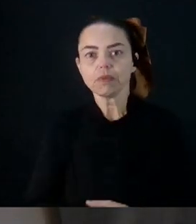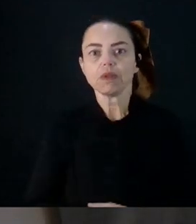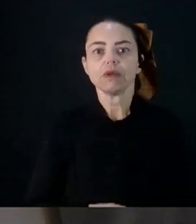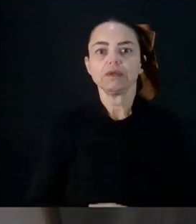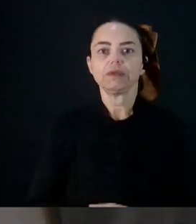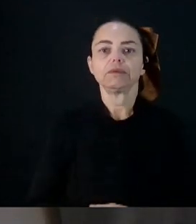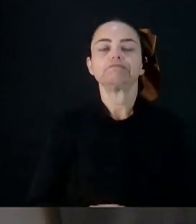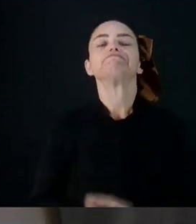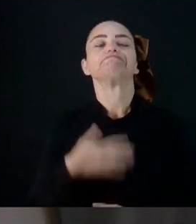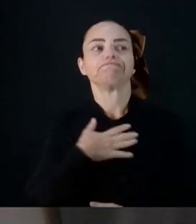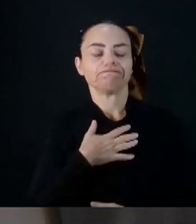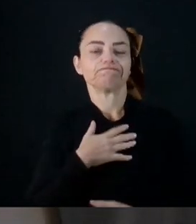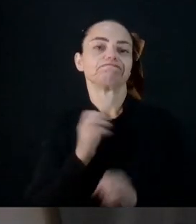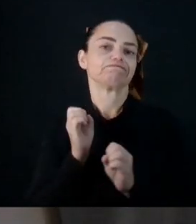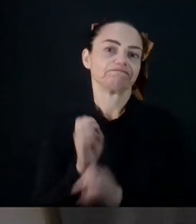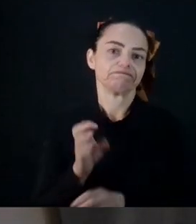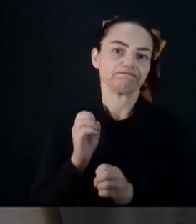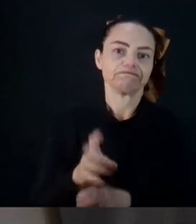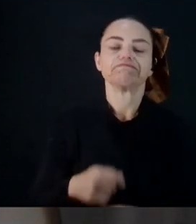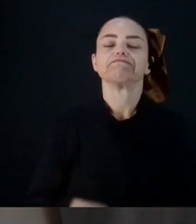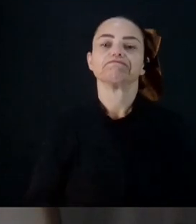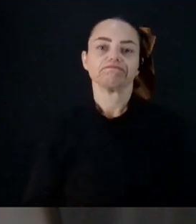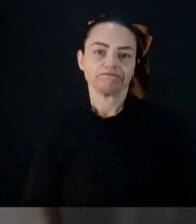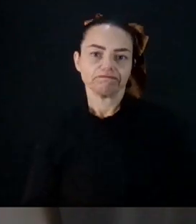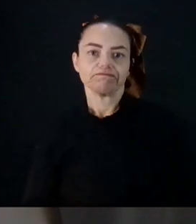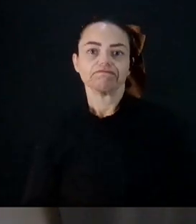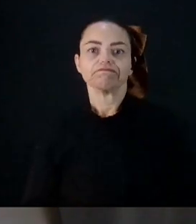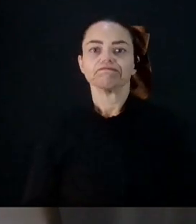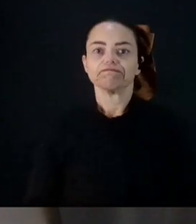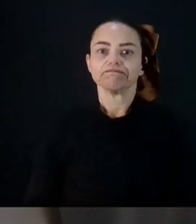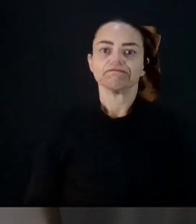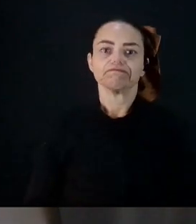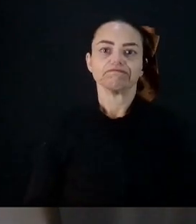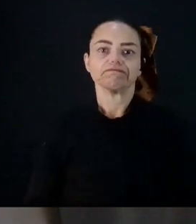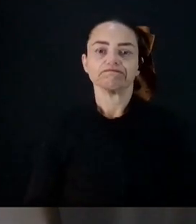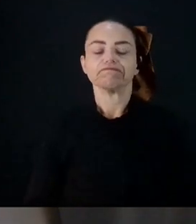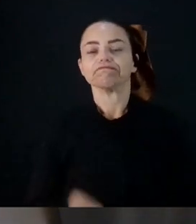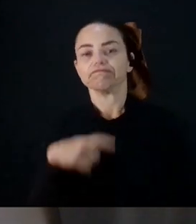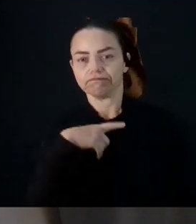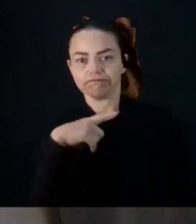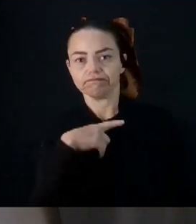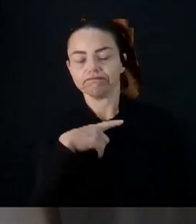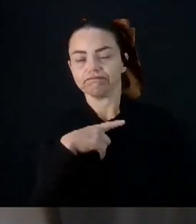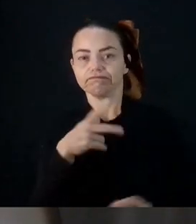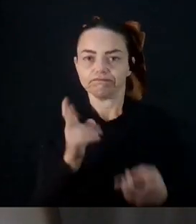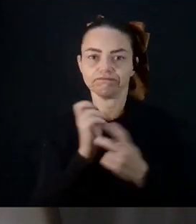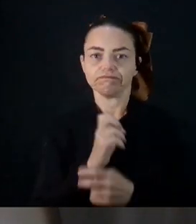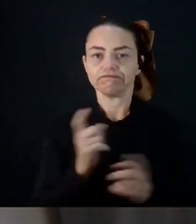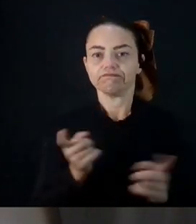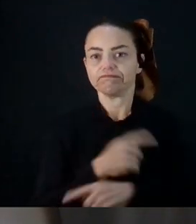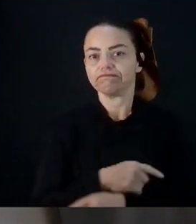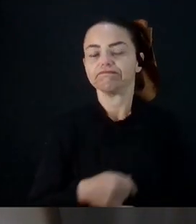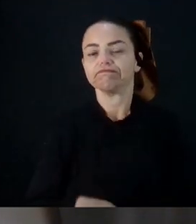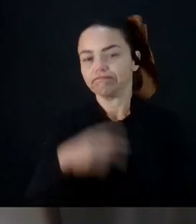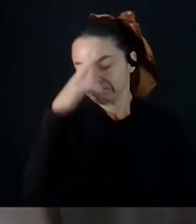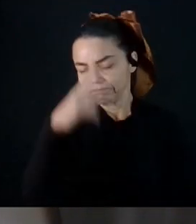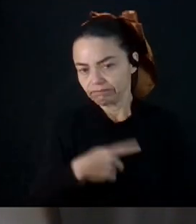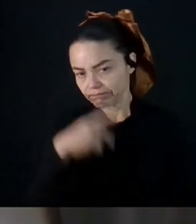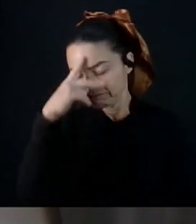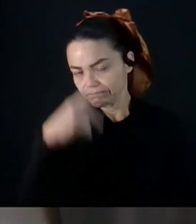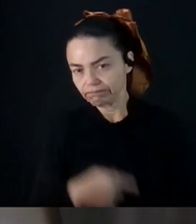acaba ensinando para essas crianças a elas terem uma visão distorcida delas mesmas,